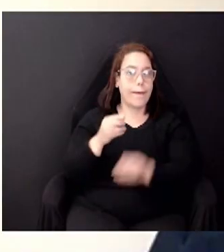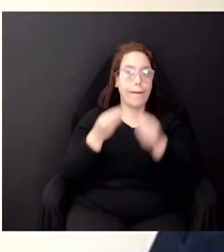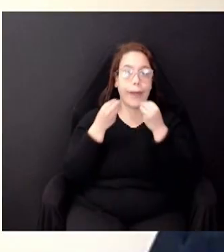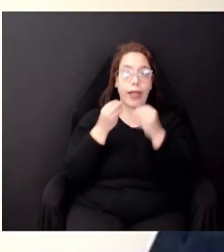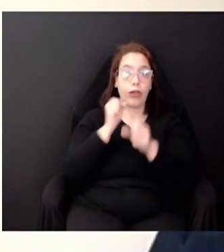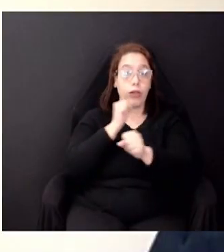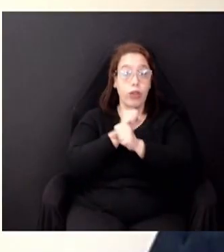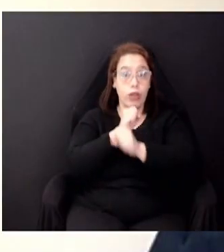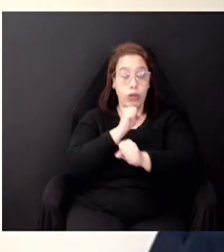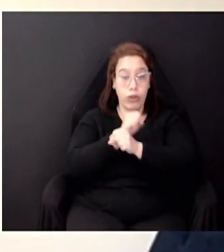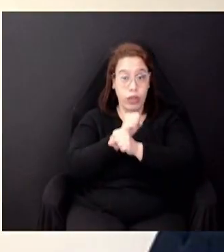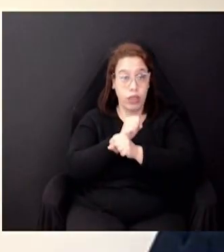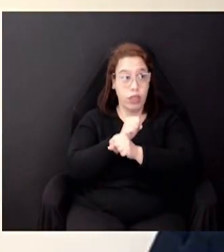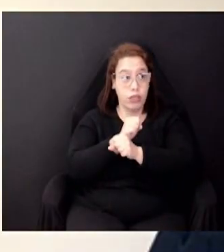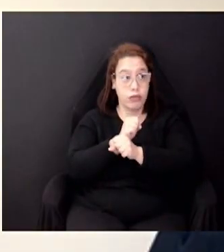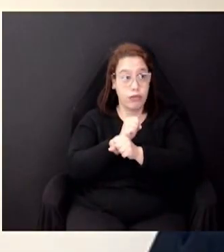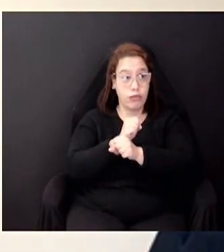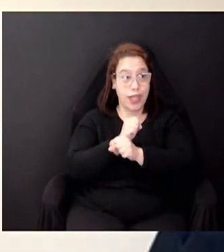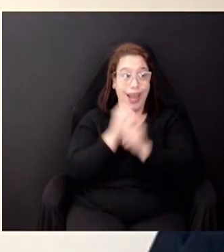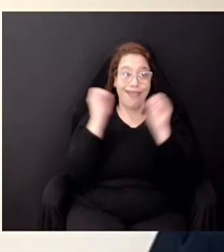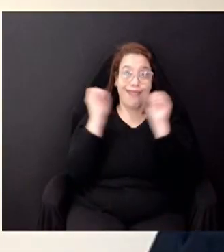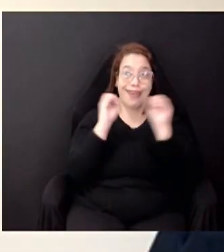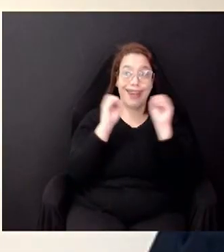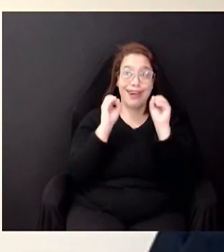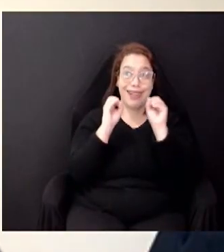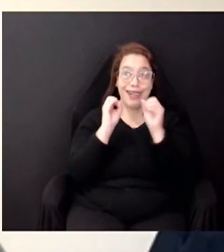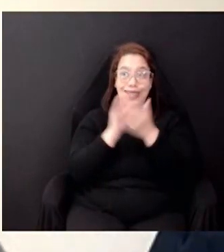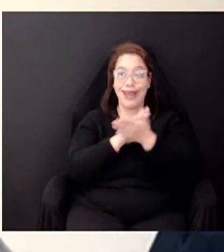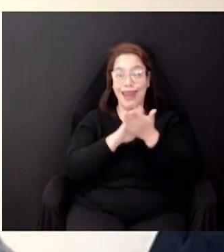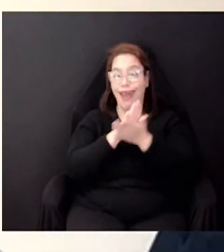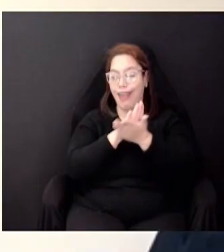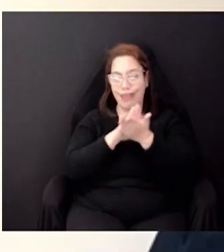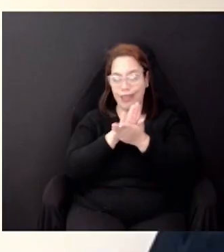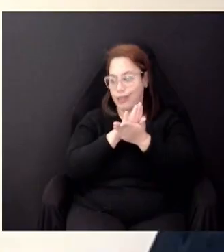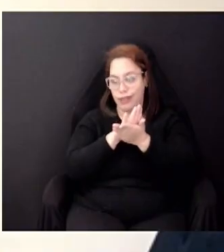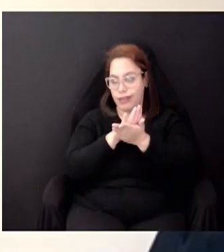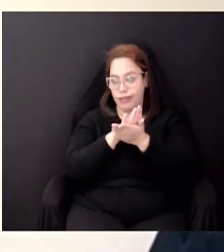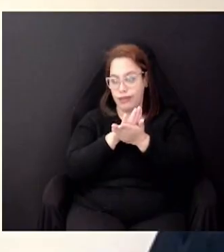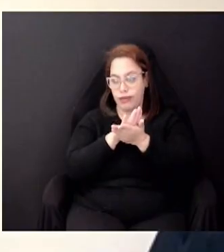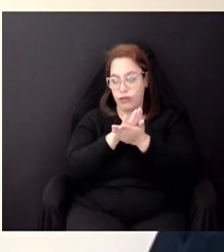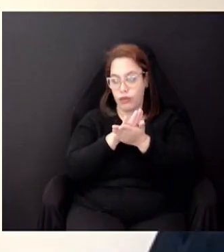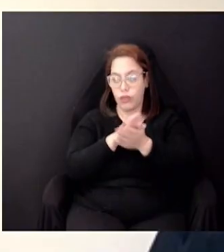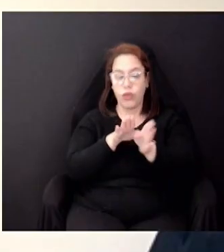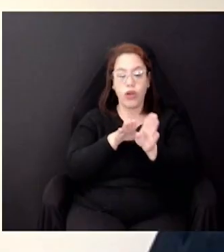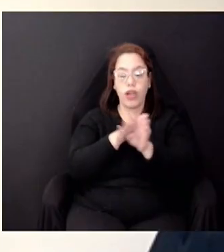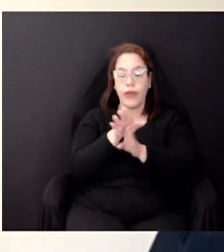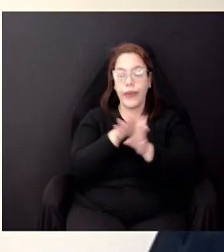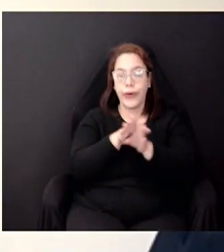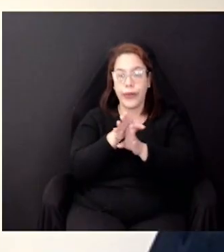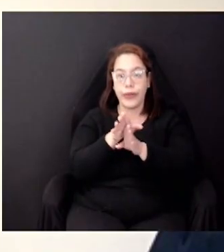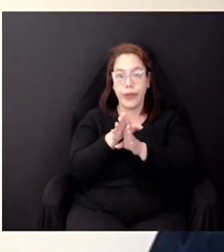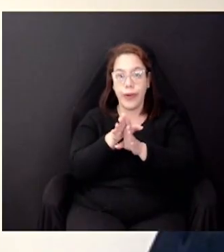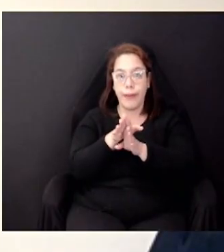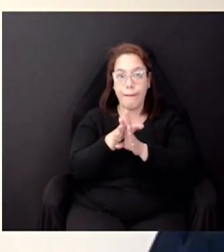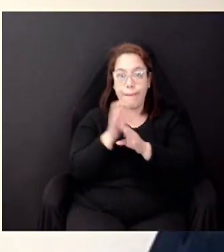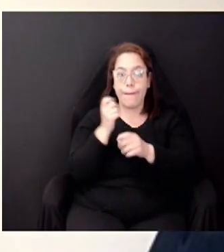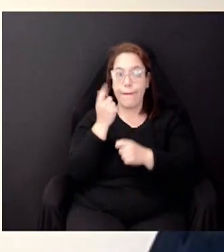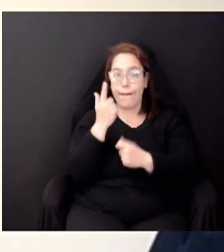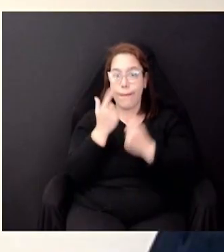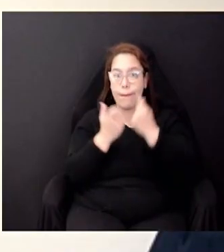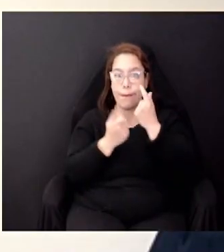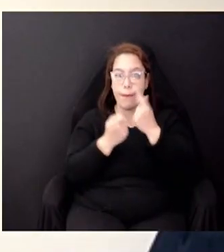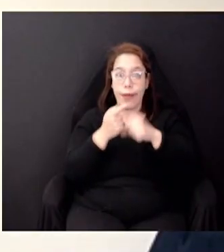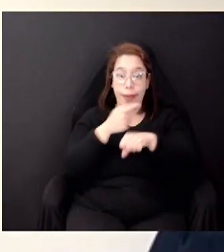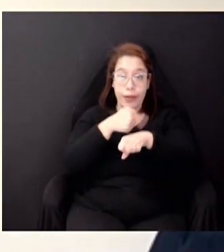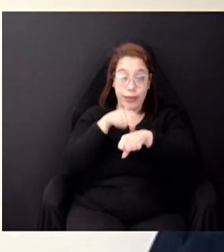sem. Né? Então, assim, o que as pesquisas têm indicado, eles variam um pouco na quantidade de horas,